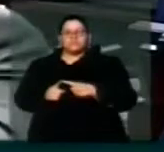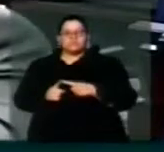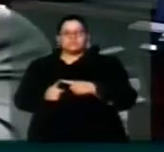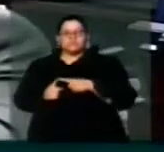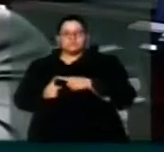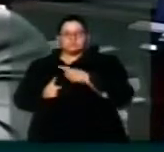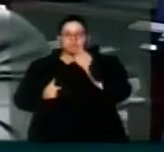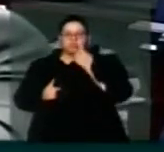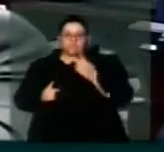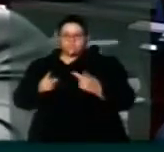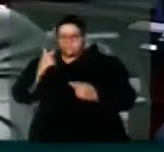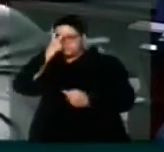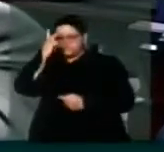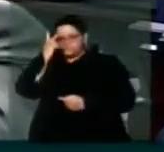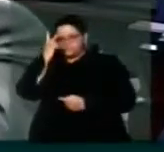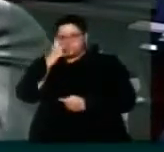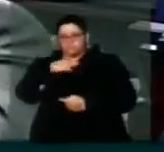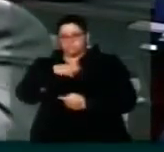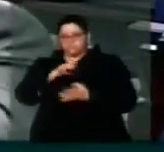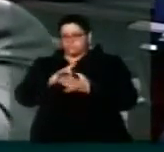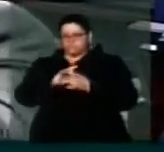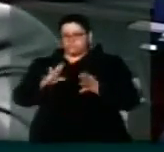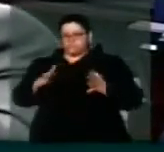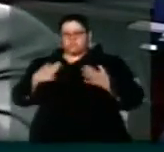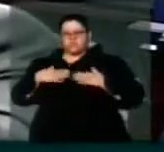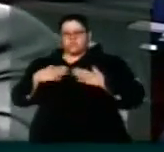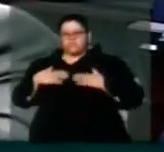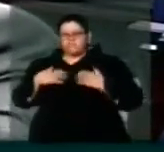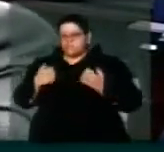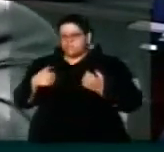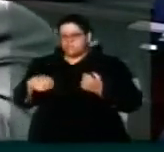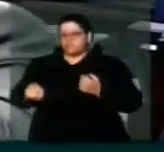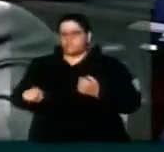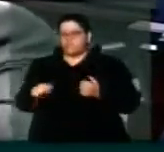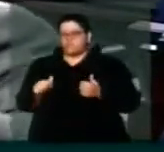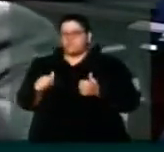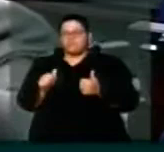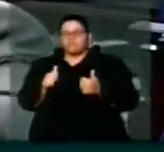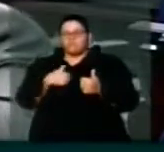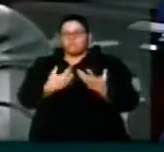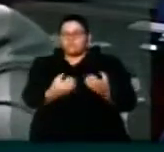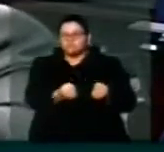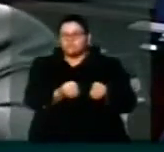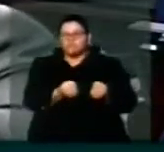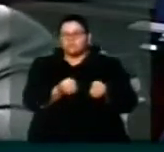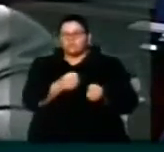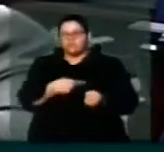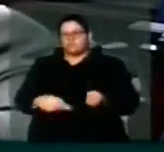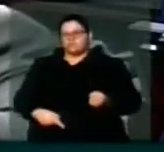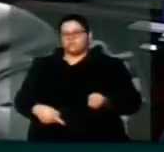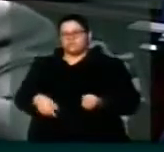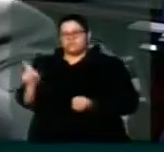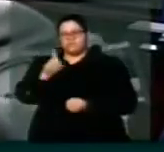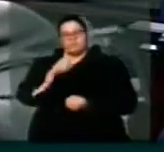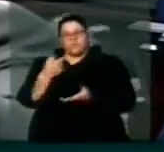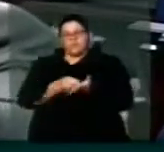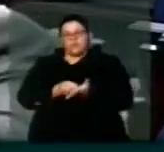vir aqui apresentar suas defesas, você vai aceitar tantos quanto forem. Isso não é convocação, ninguém foi